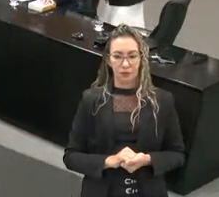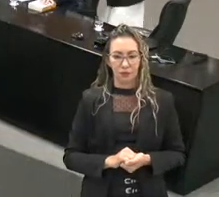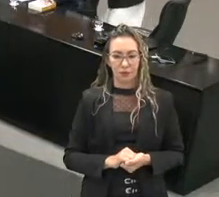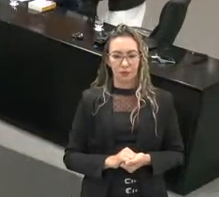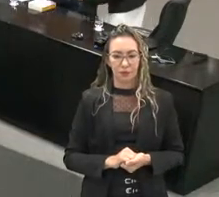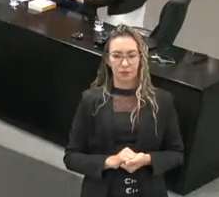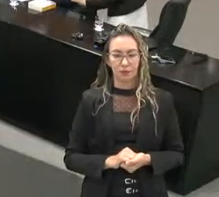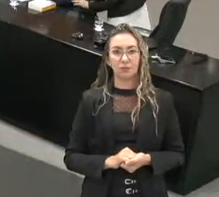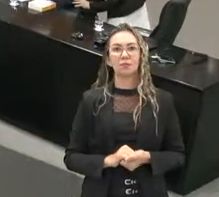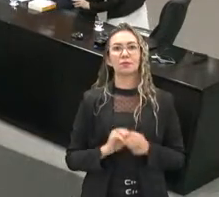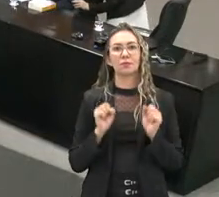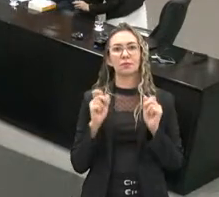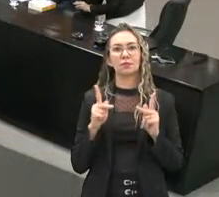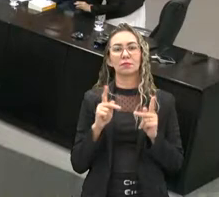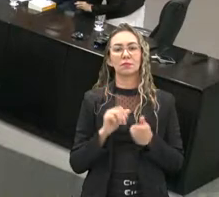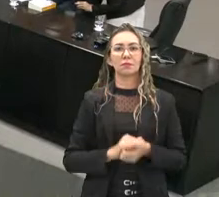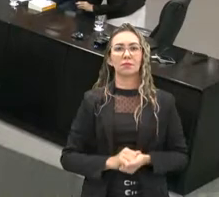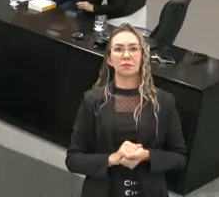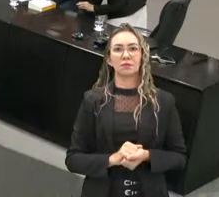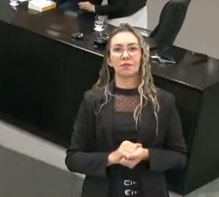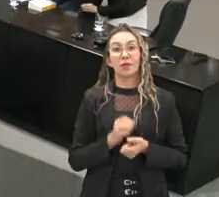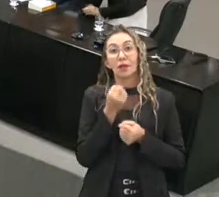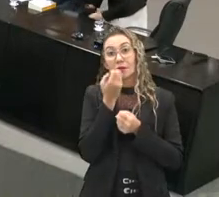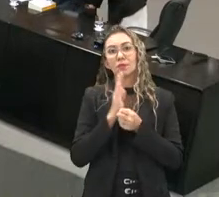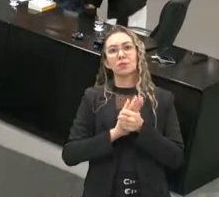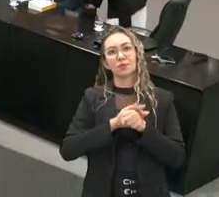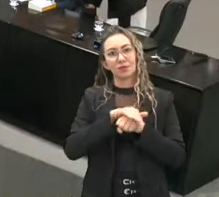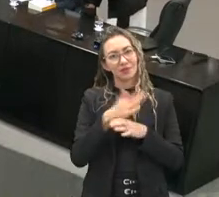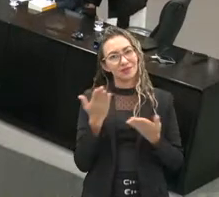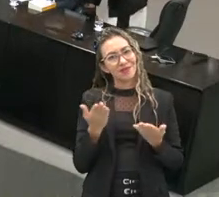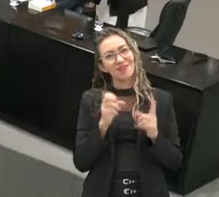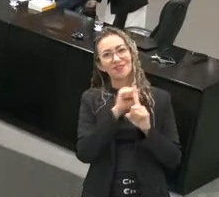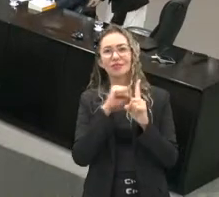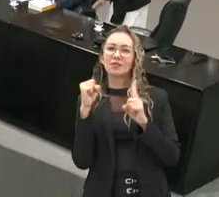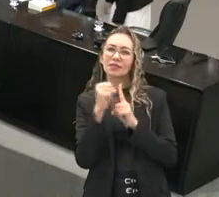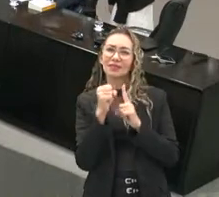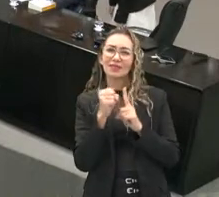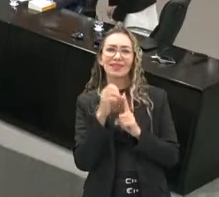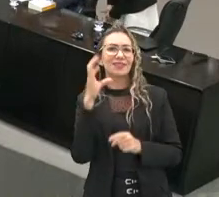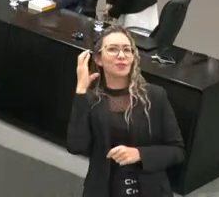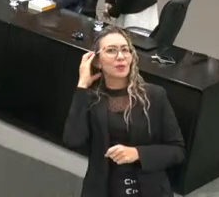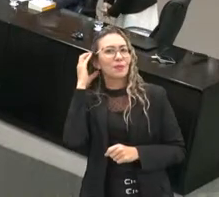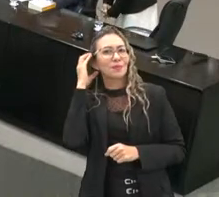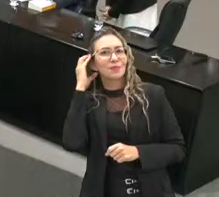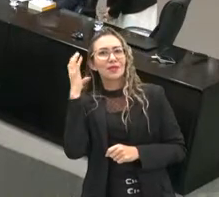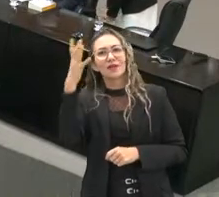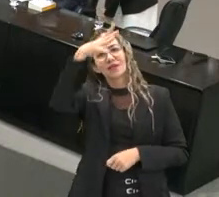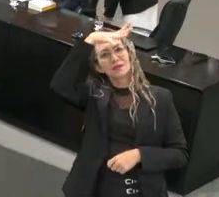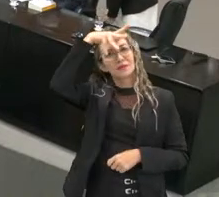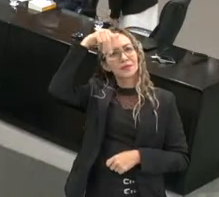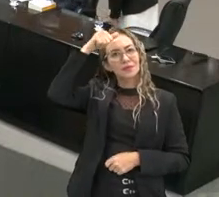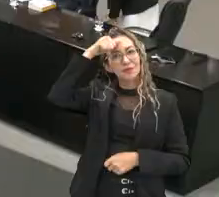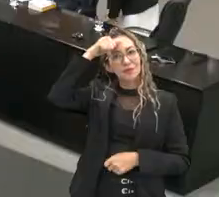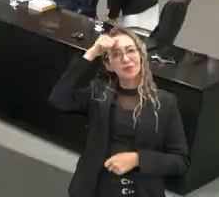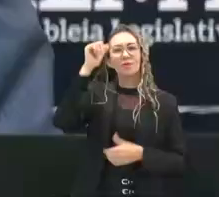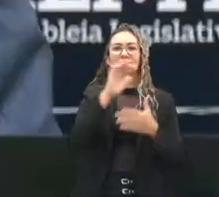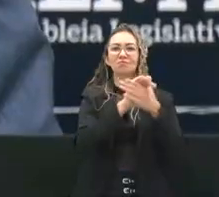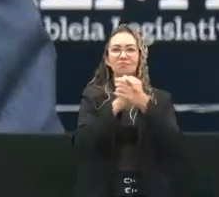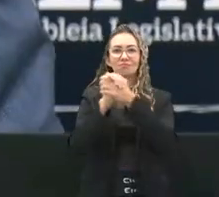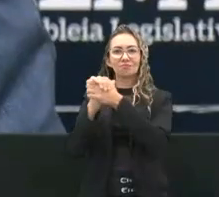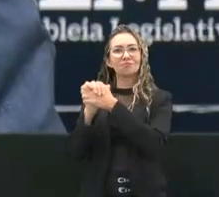Ok. Boa noite, sociedade cuiabana, mato-grossense, cumprimento a